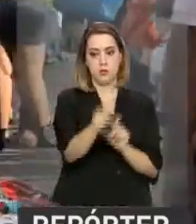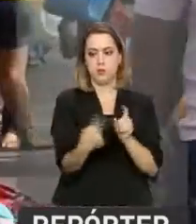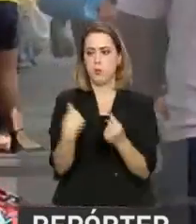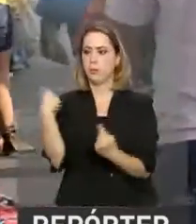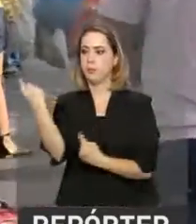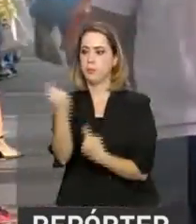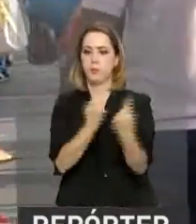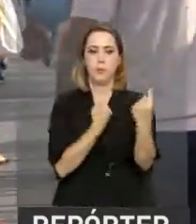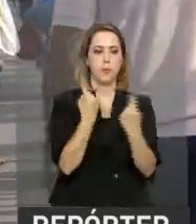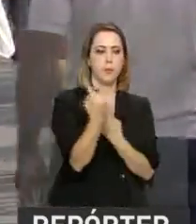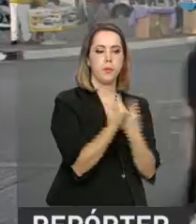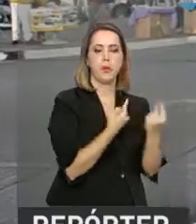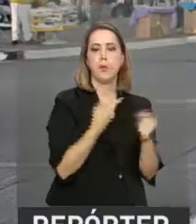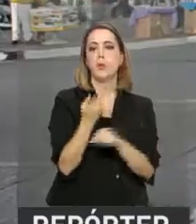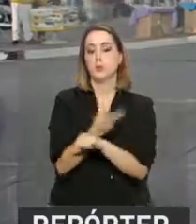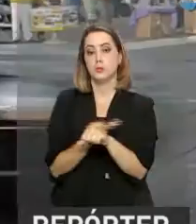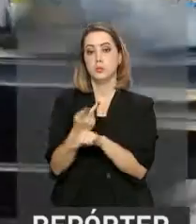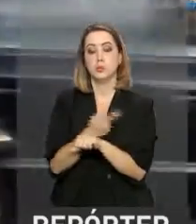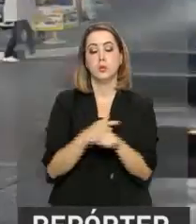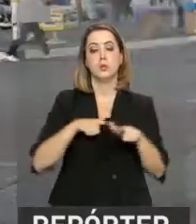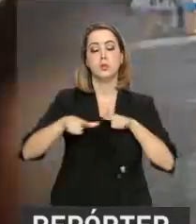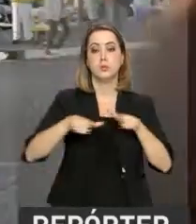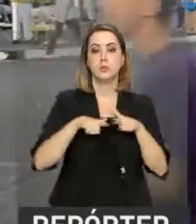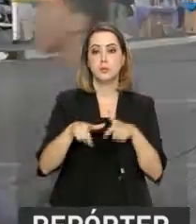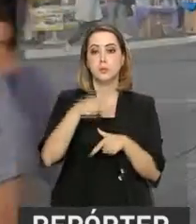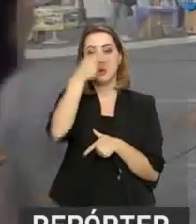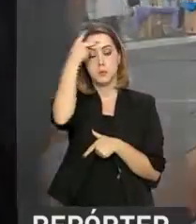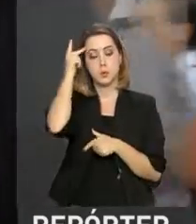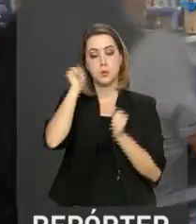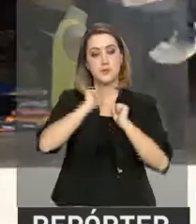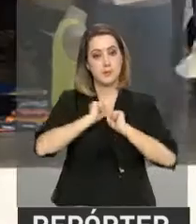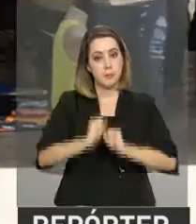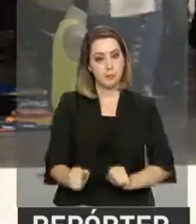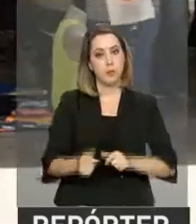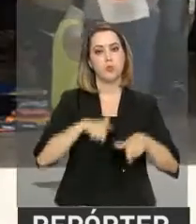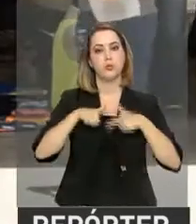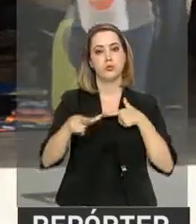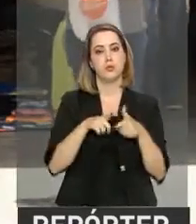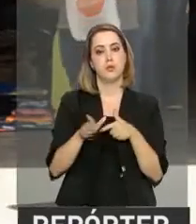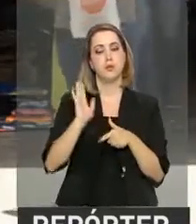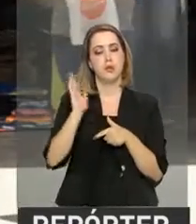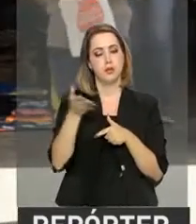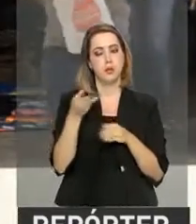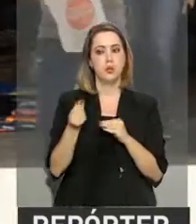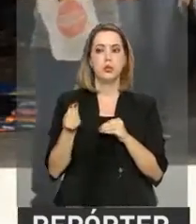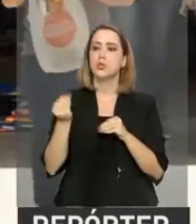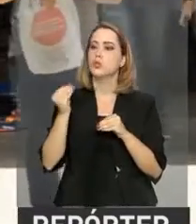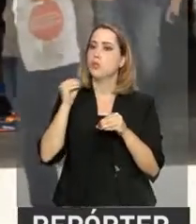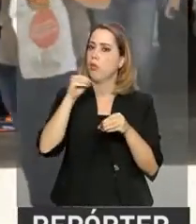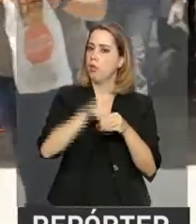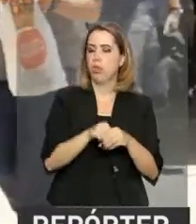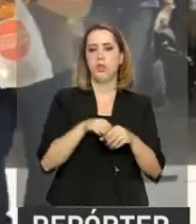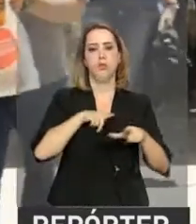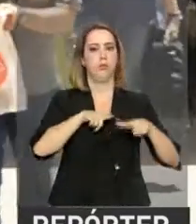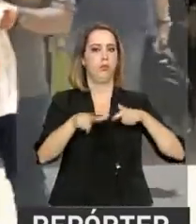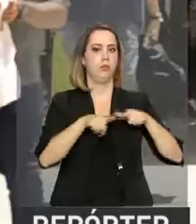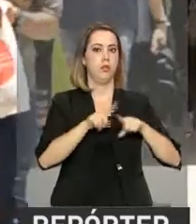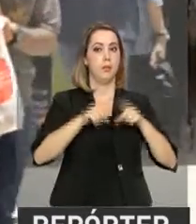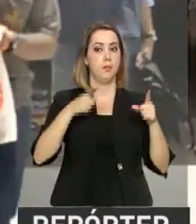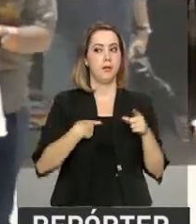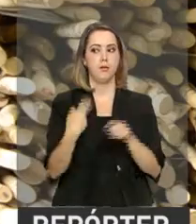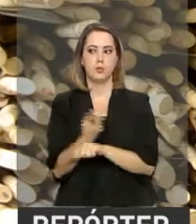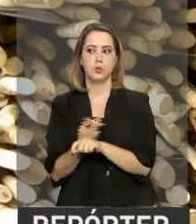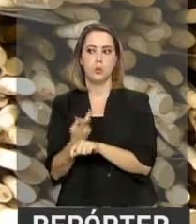ruas em busca de emprego são pessoas disponíveis para trabalhar ou que já estão inseridas no mercado e procura uma renda